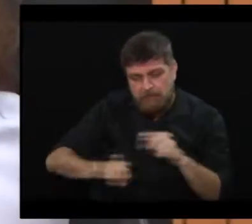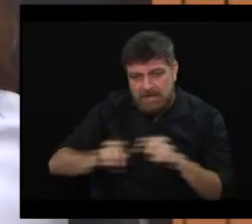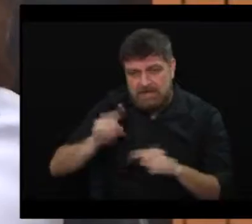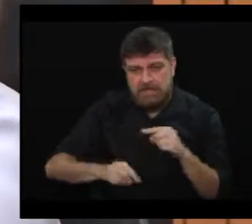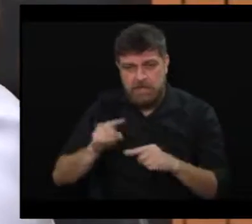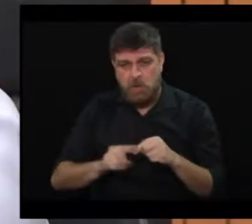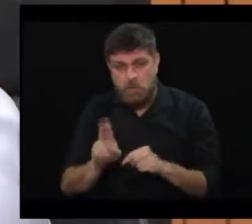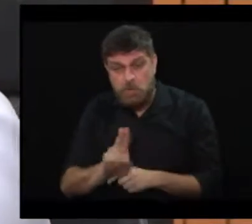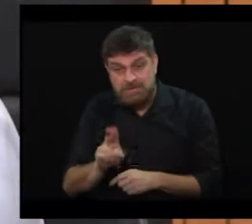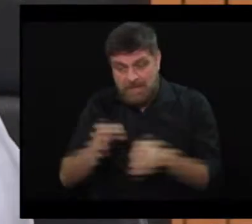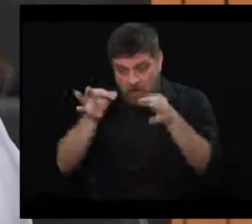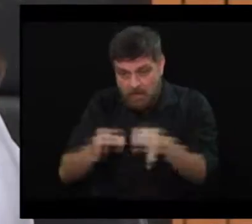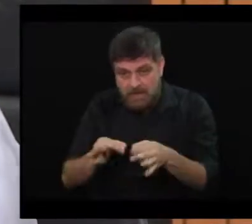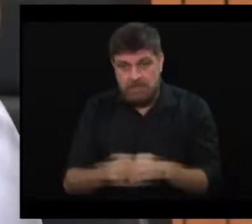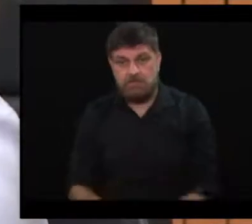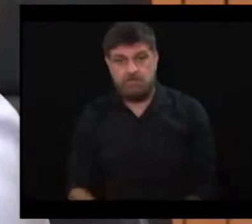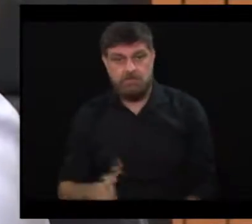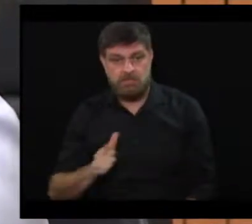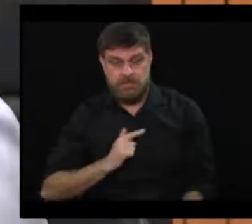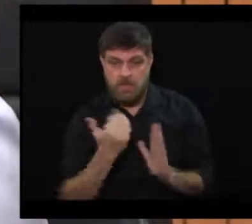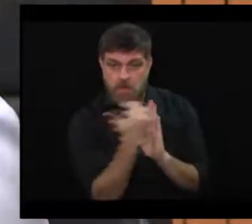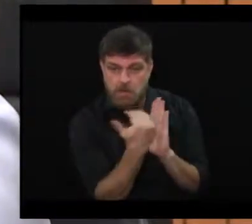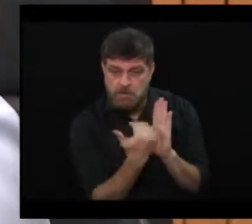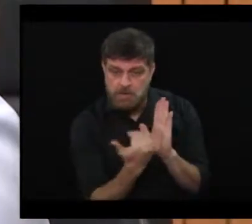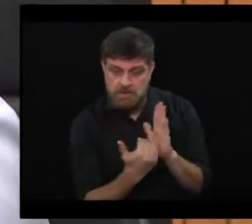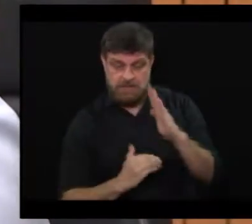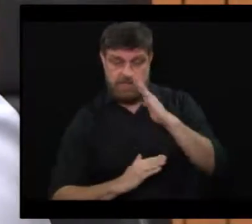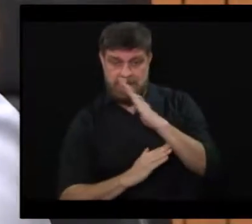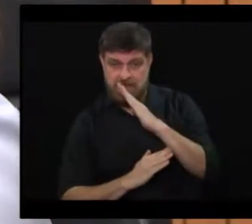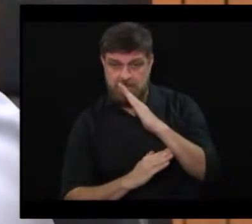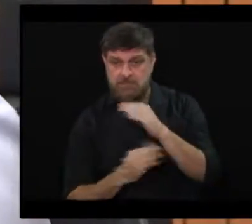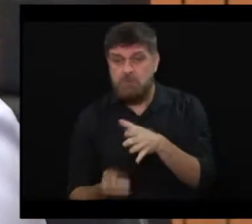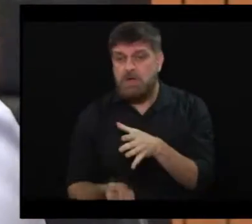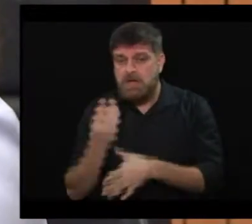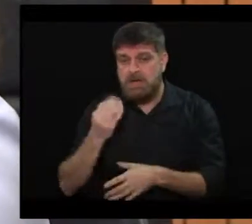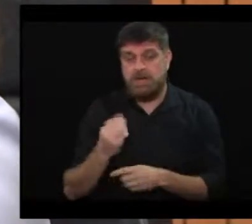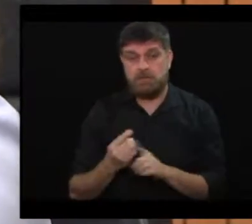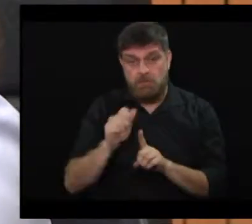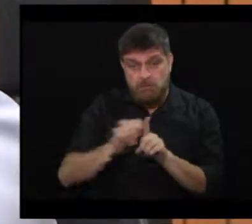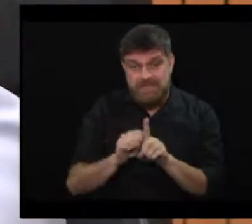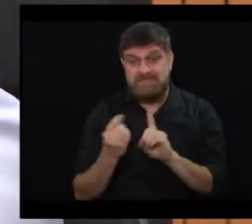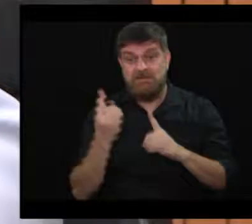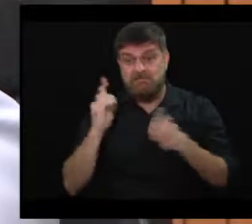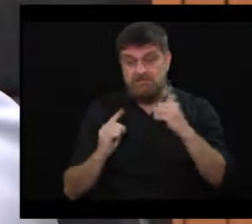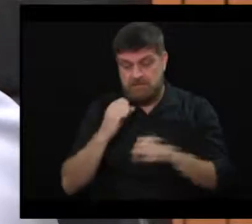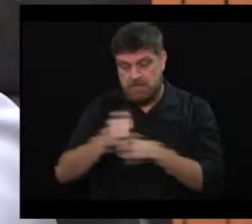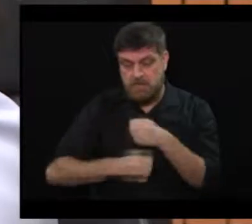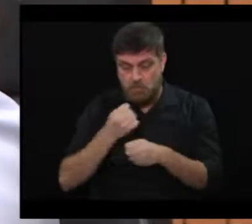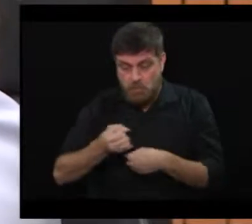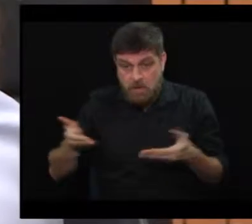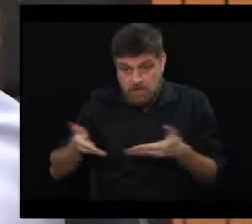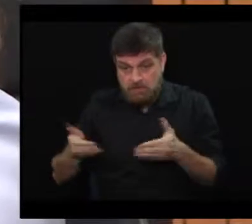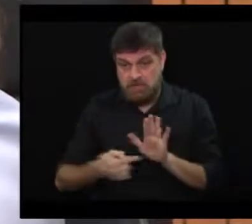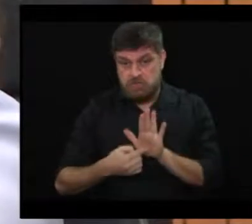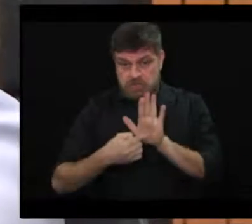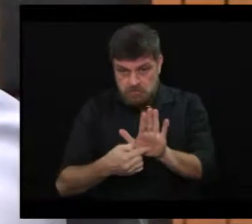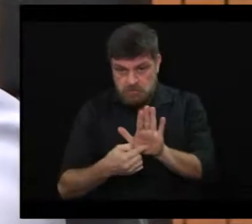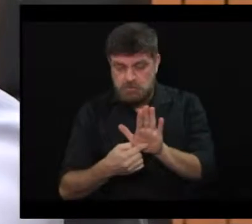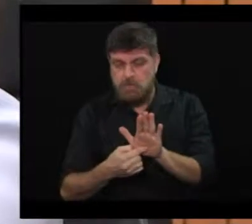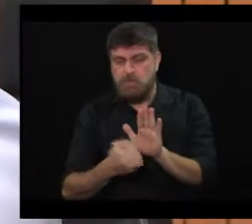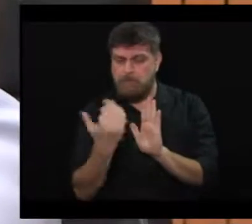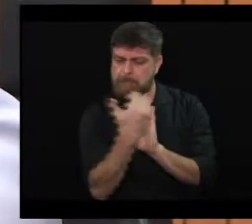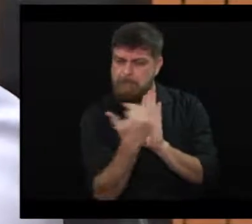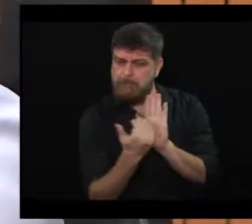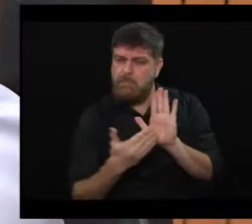O Comitê Gestor da Agenda Ambiental do Legislativo foi criado em fevereiro deste ano e já apresentou alguns